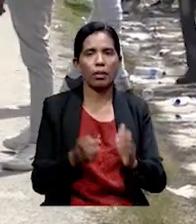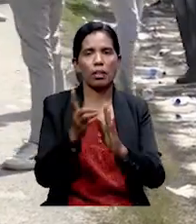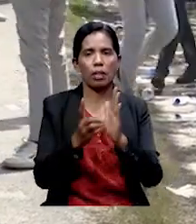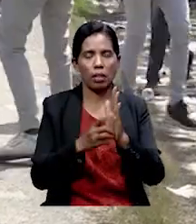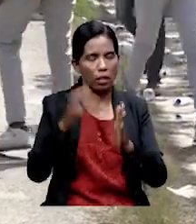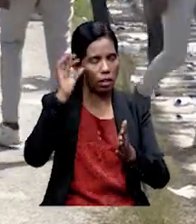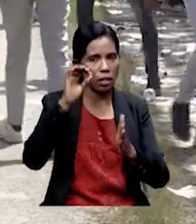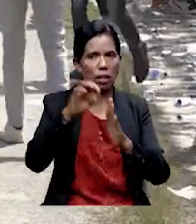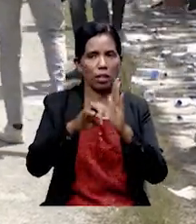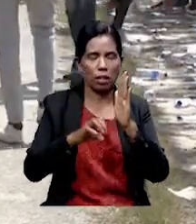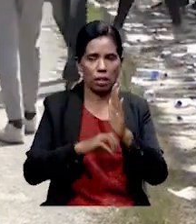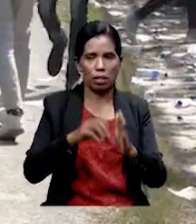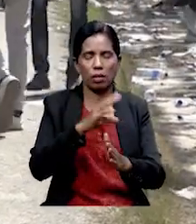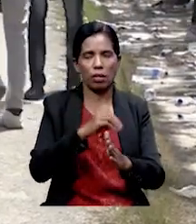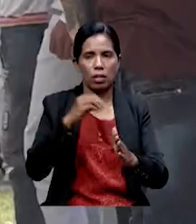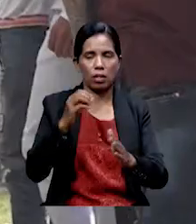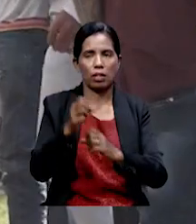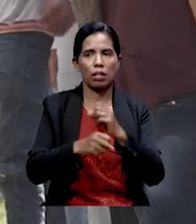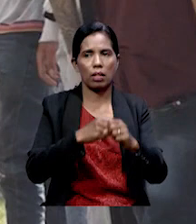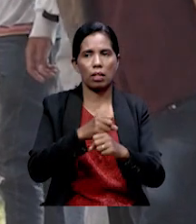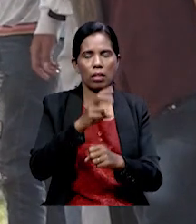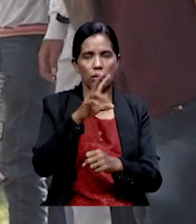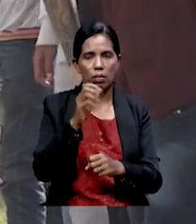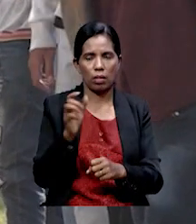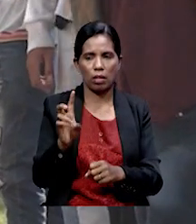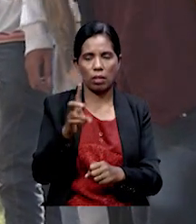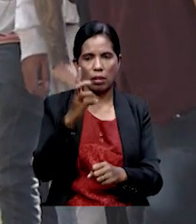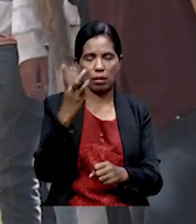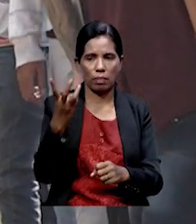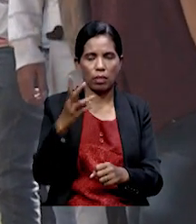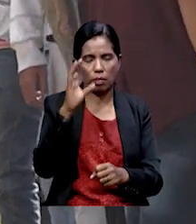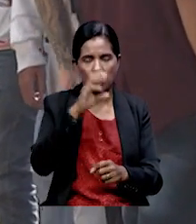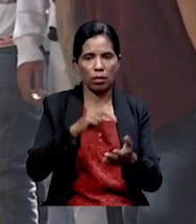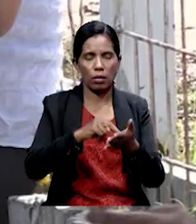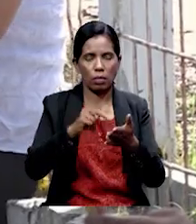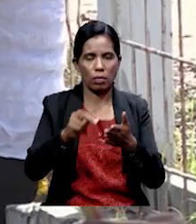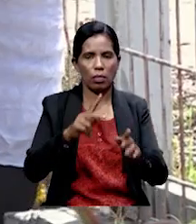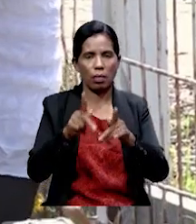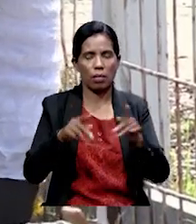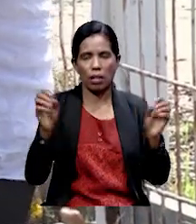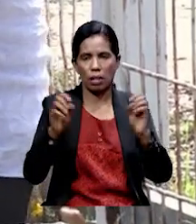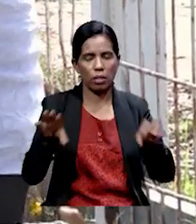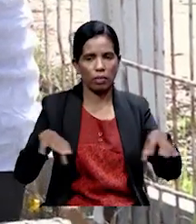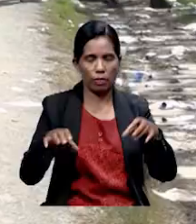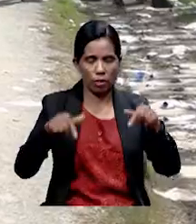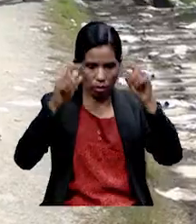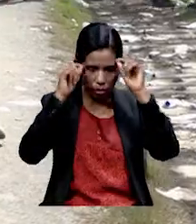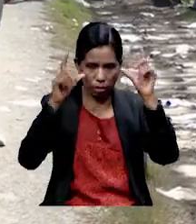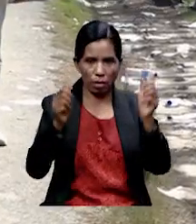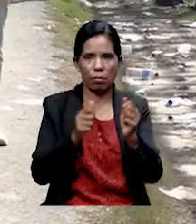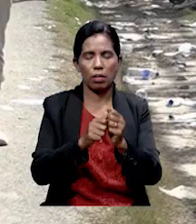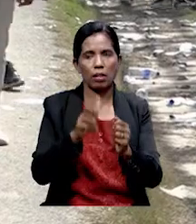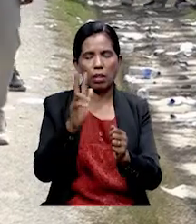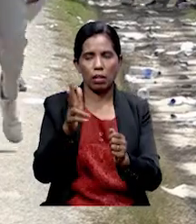formação profissional no emprego e ha tenia ringua san lura signen identifica número de desemprego e Timor Leste quase riuntolo